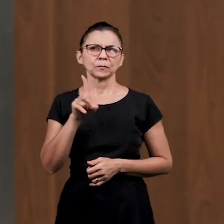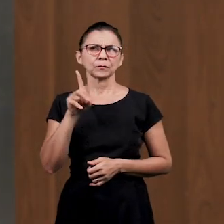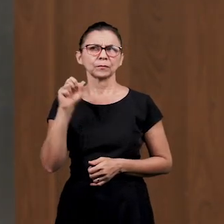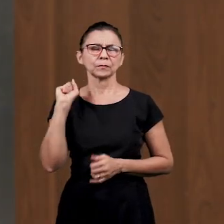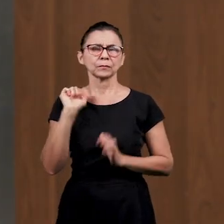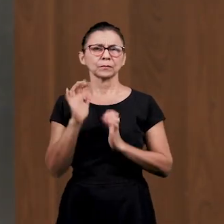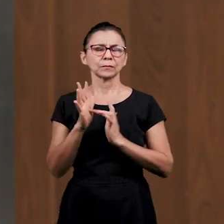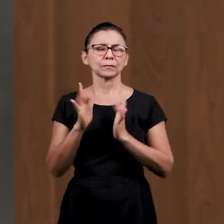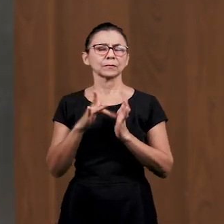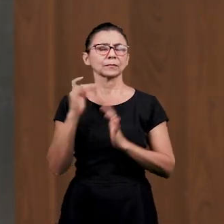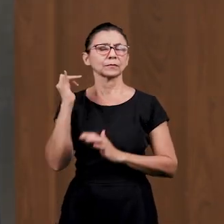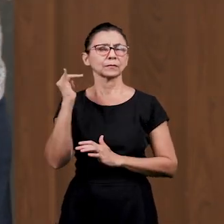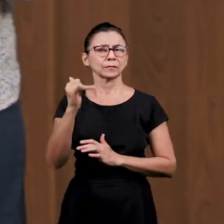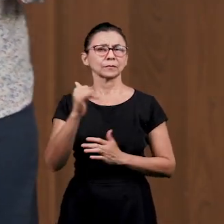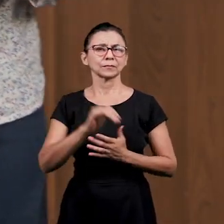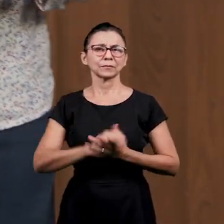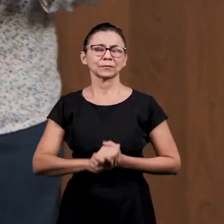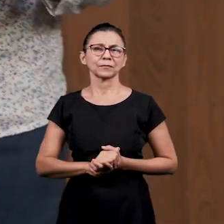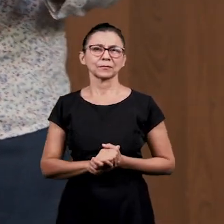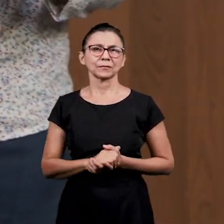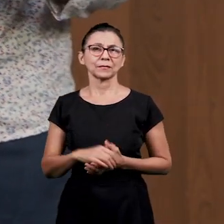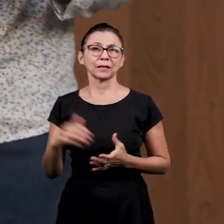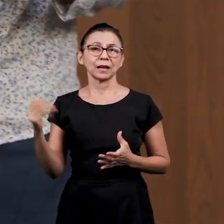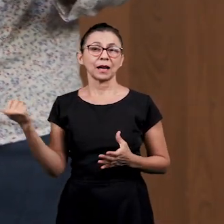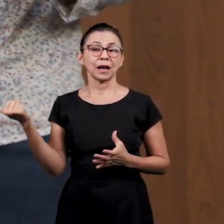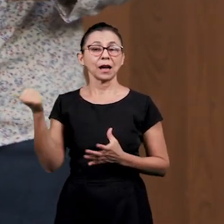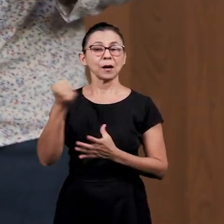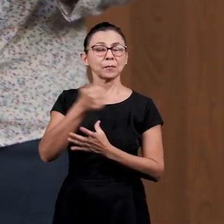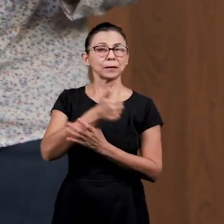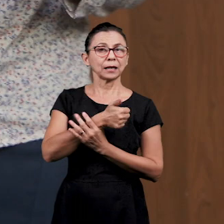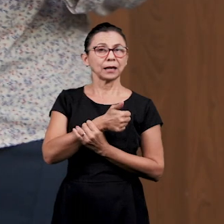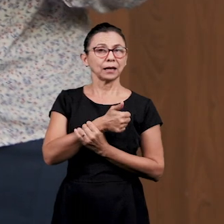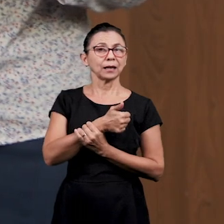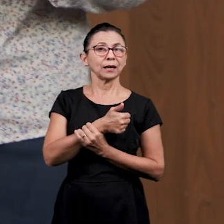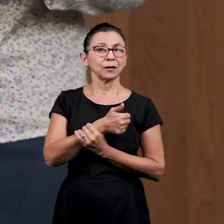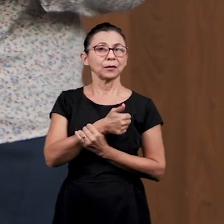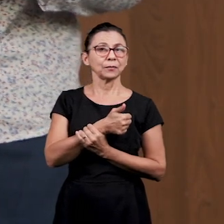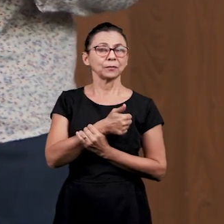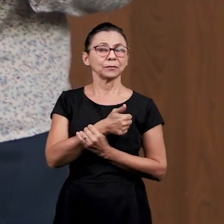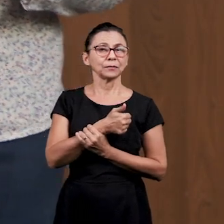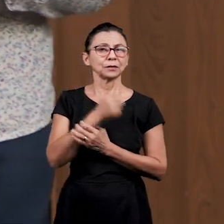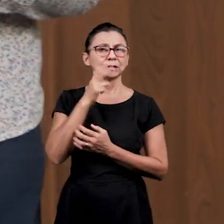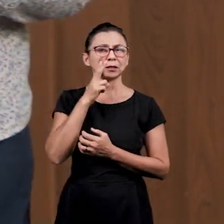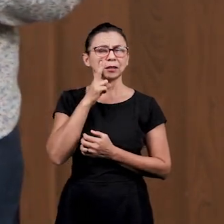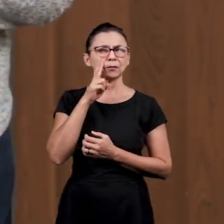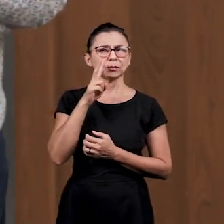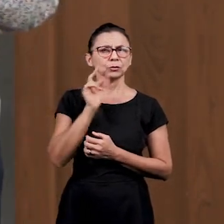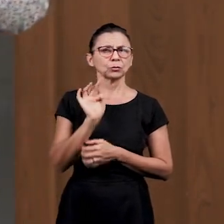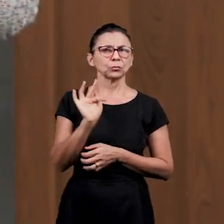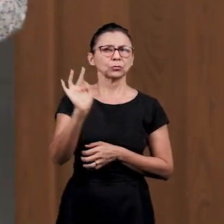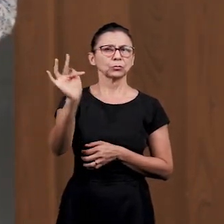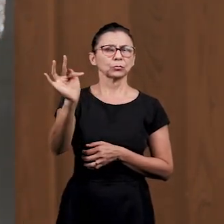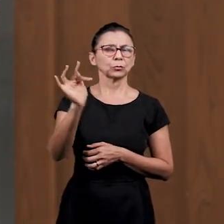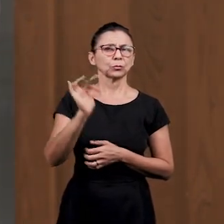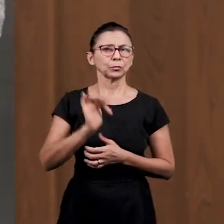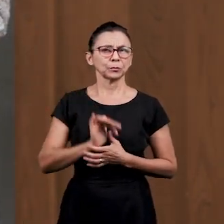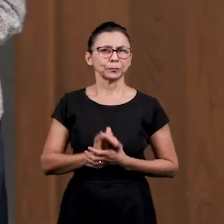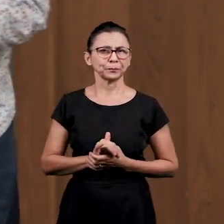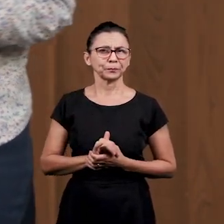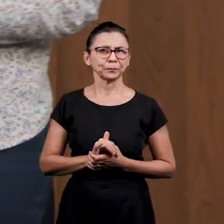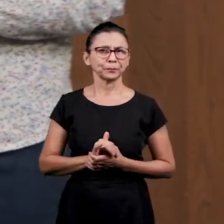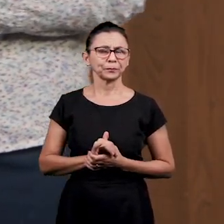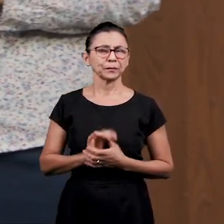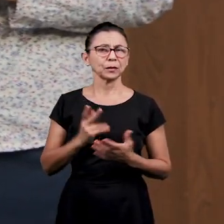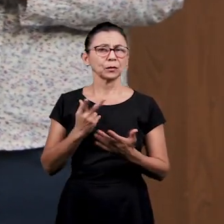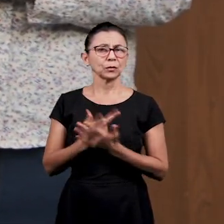certa vez que Abraão havia visto o dia dele. Vejam, queridos, o que aconteceu no